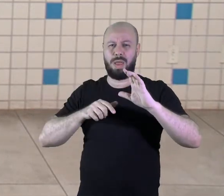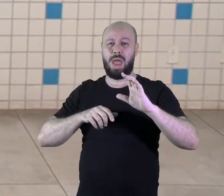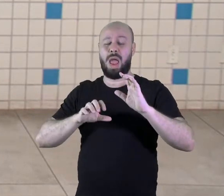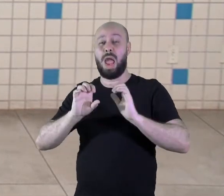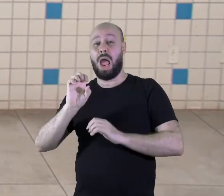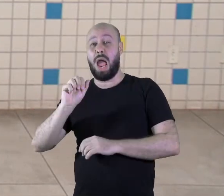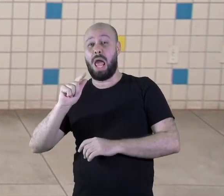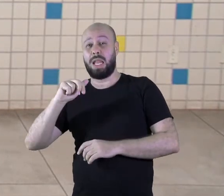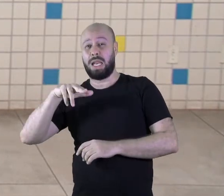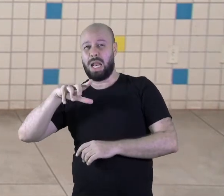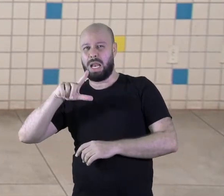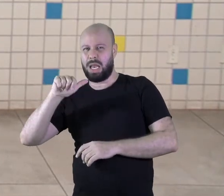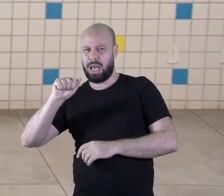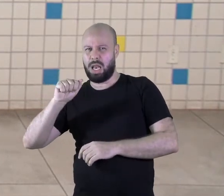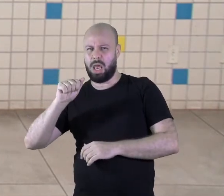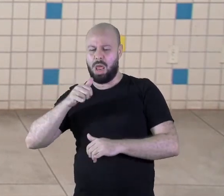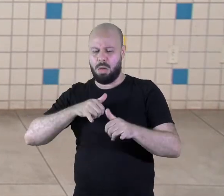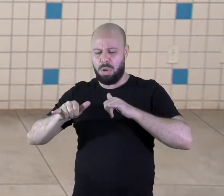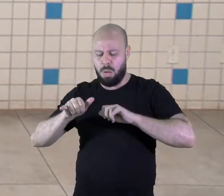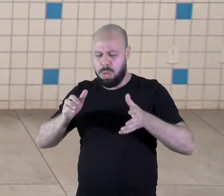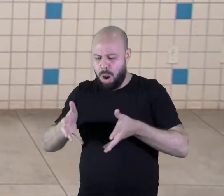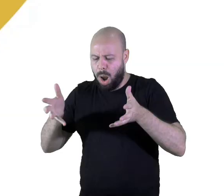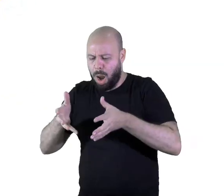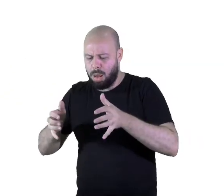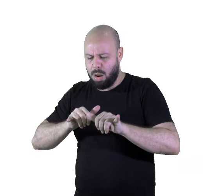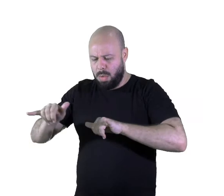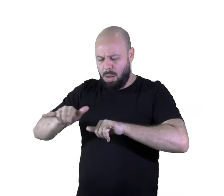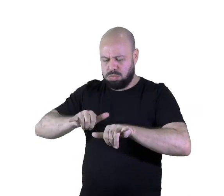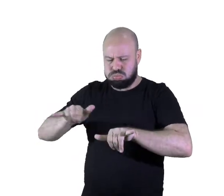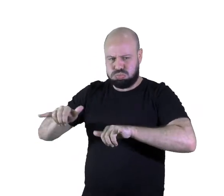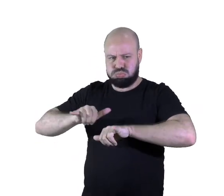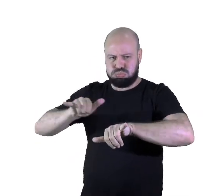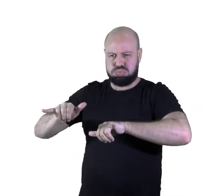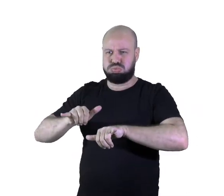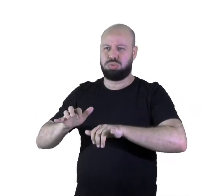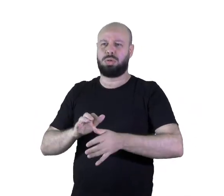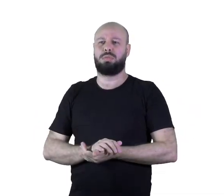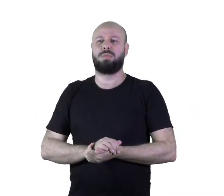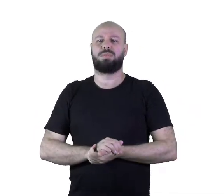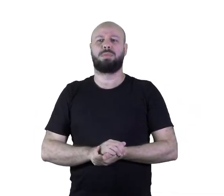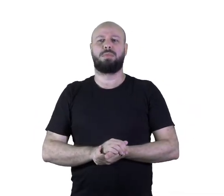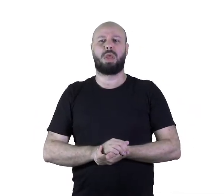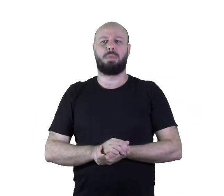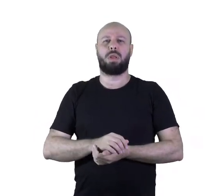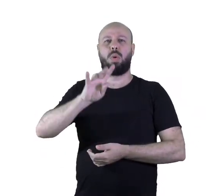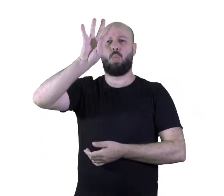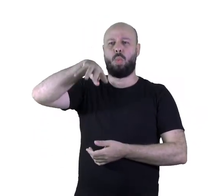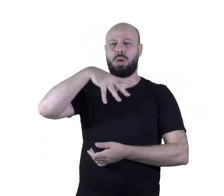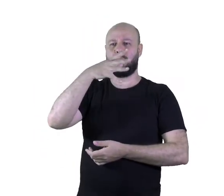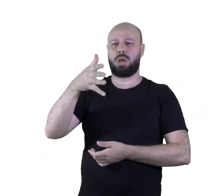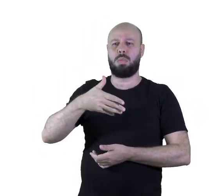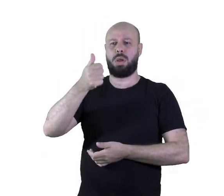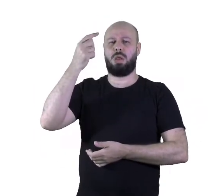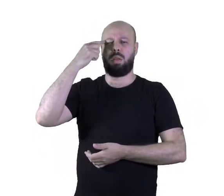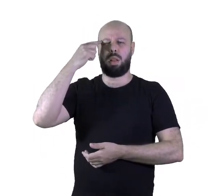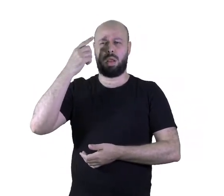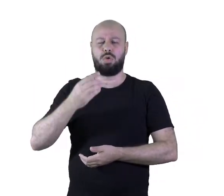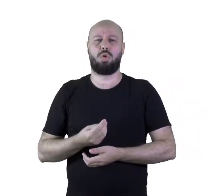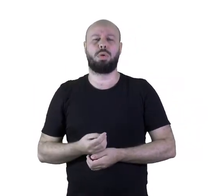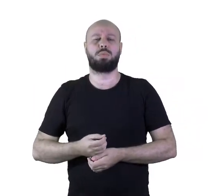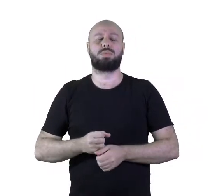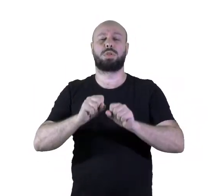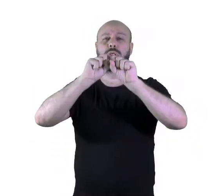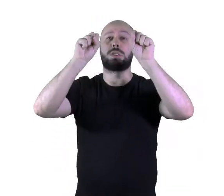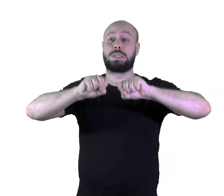adrenalina, né, que vai estimular. Aqui nós temos um quadro melhor, divisão do sistema nervoso periférico. O sistema